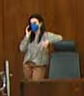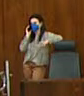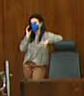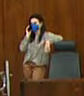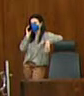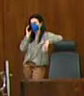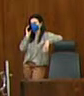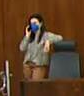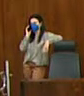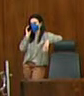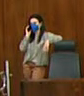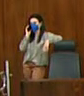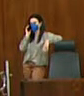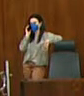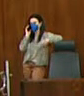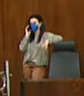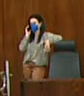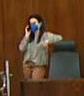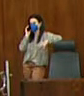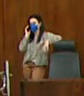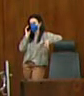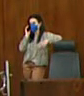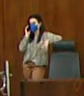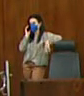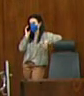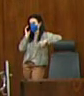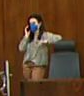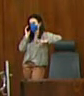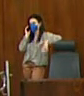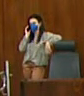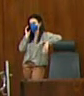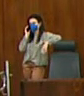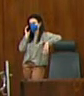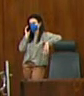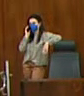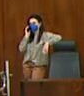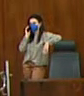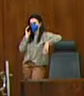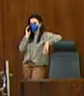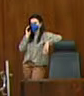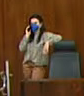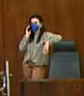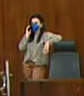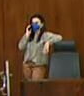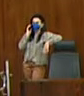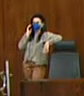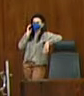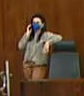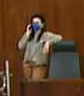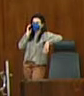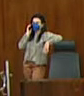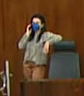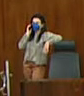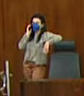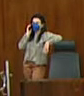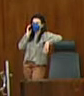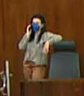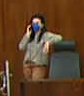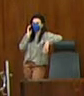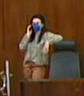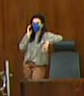Ela deve estar com o mesmo problema do microfone não ativando. Vai ter que entrar pelo celular.